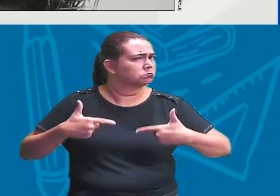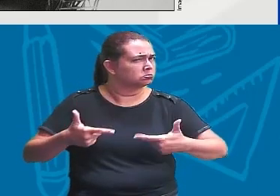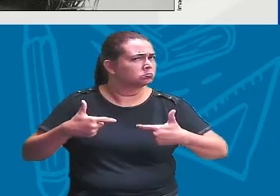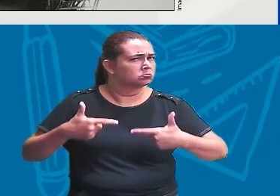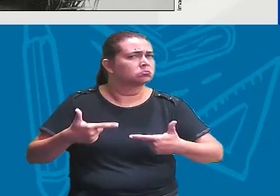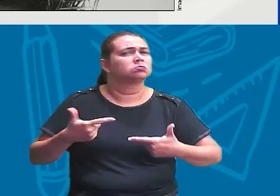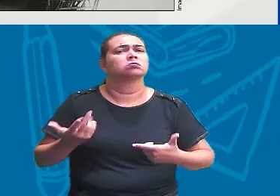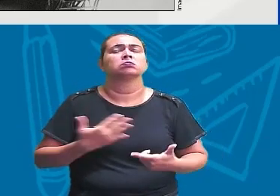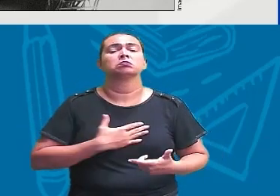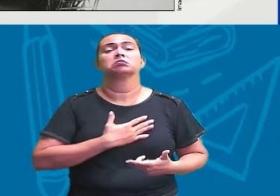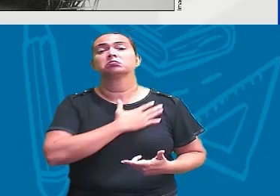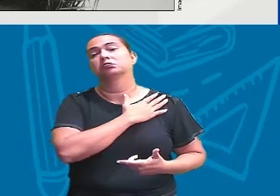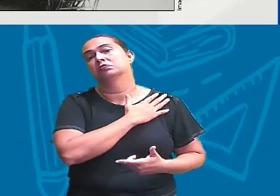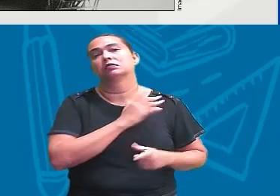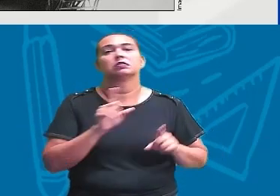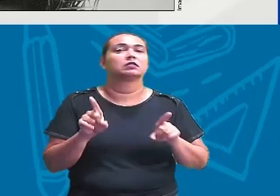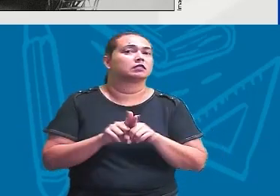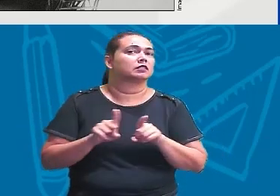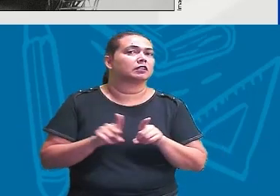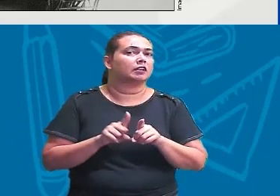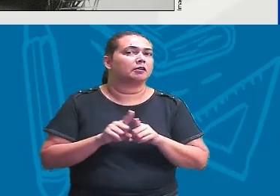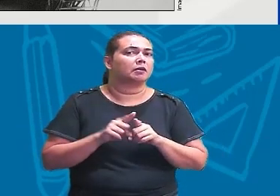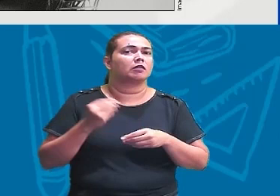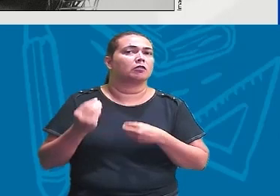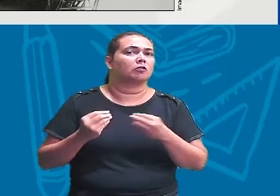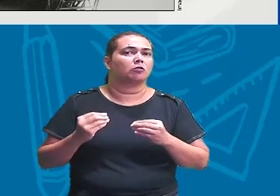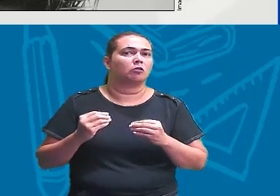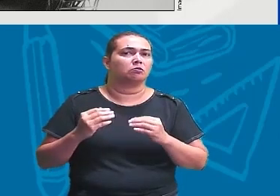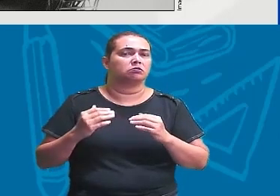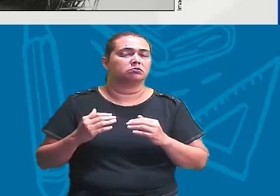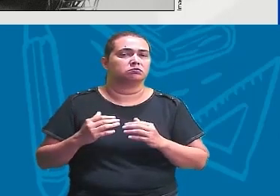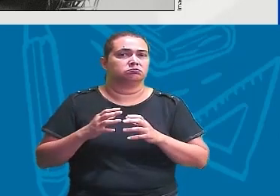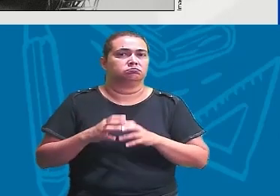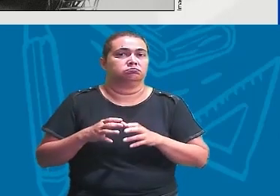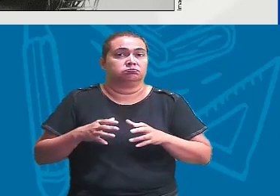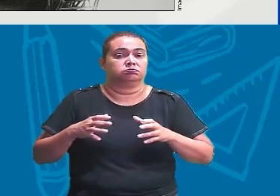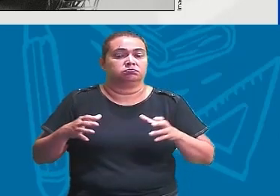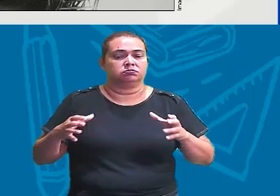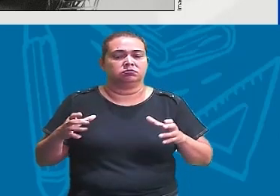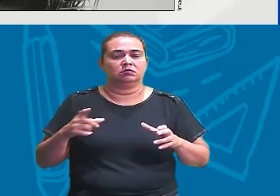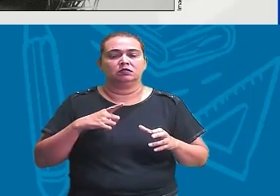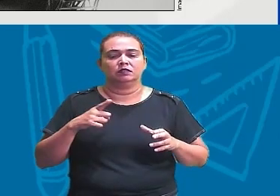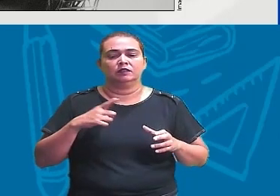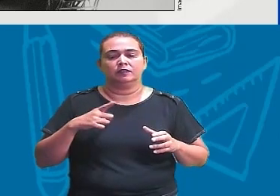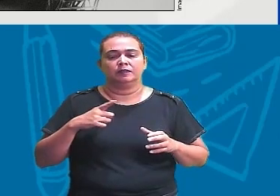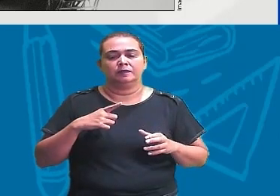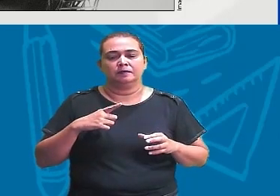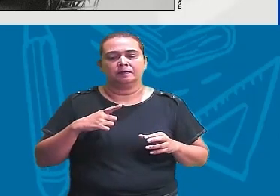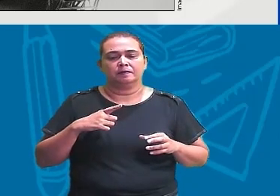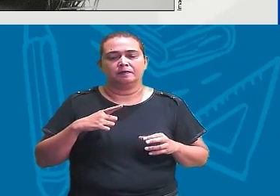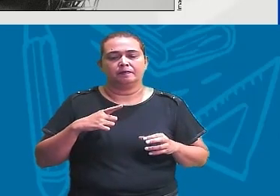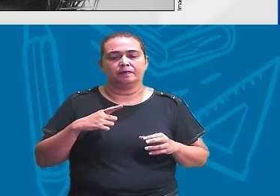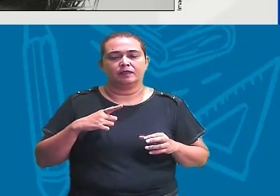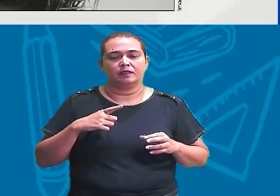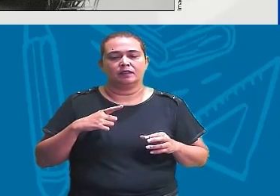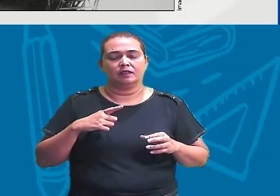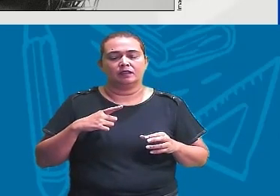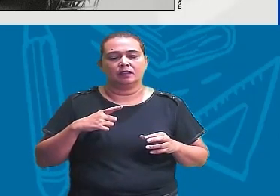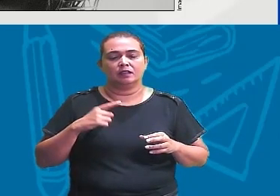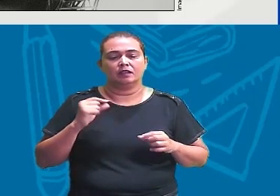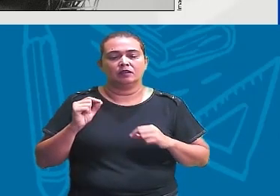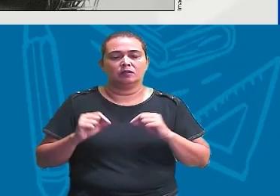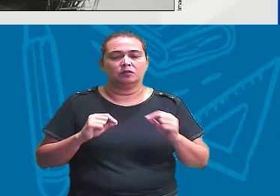disputa militar começa a avançar, começa a explodir? Nós vamos ter, durante uma